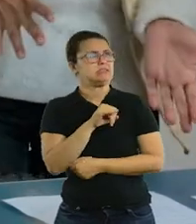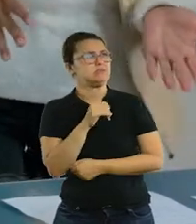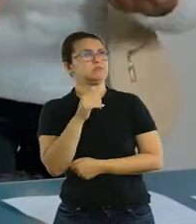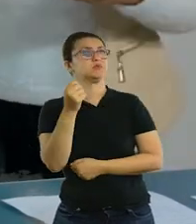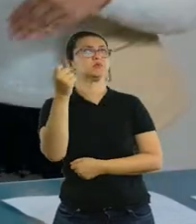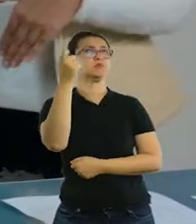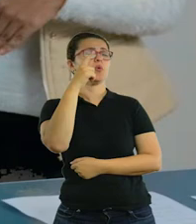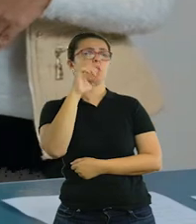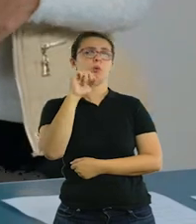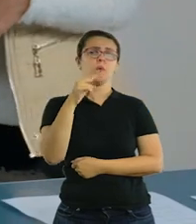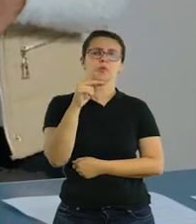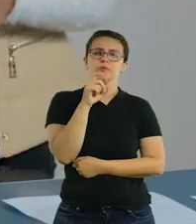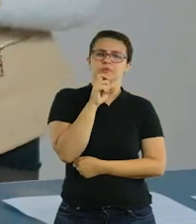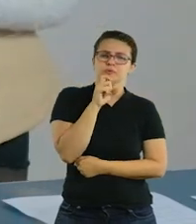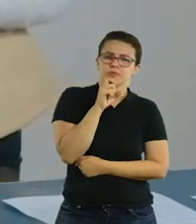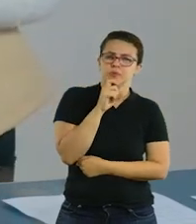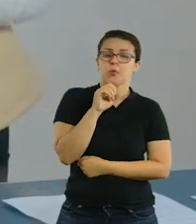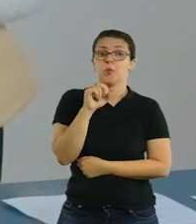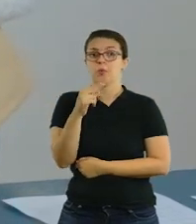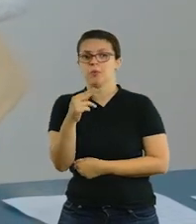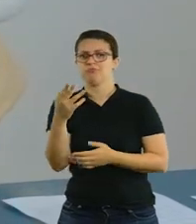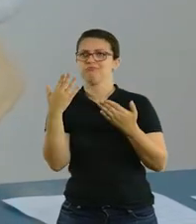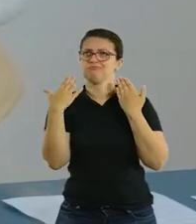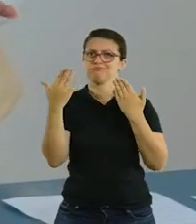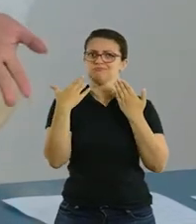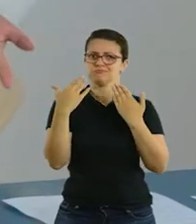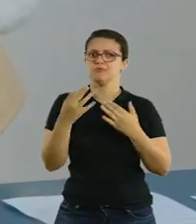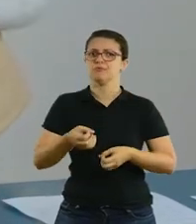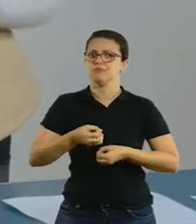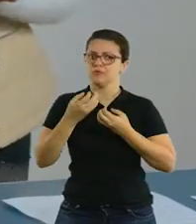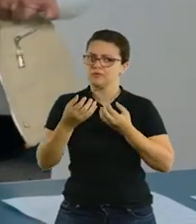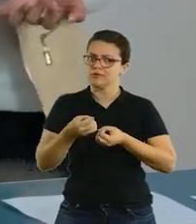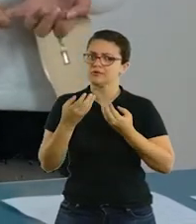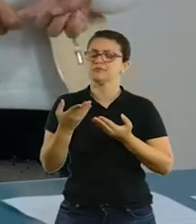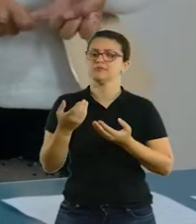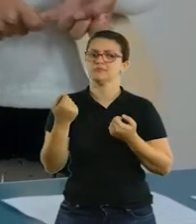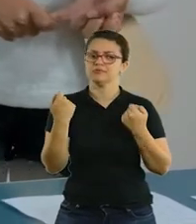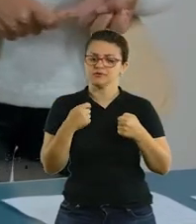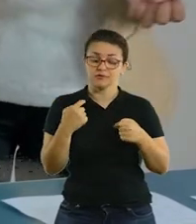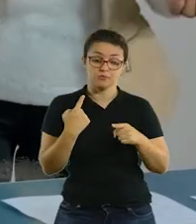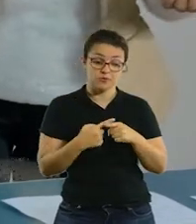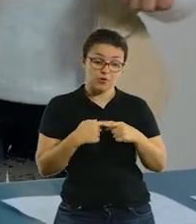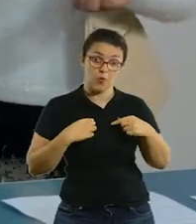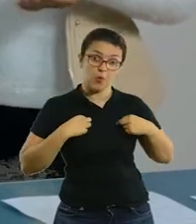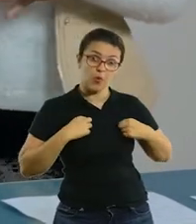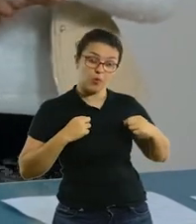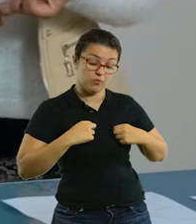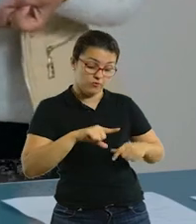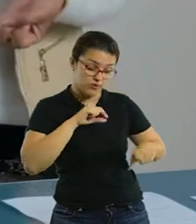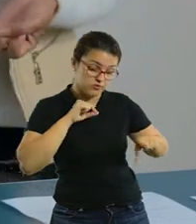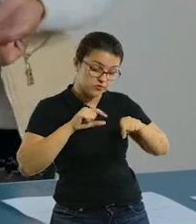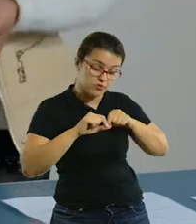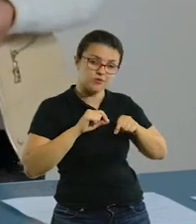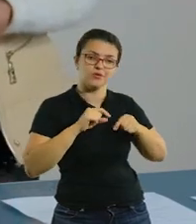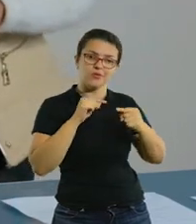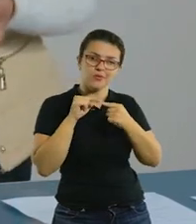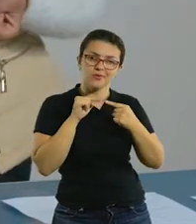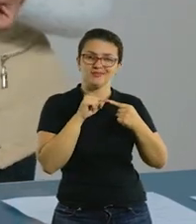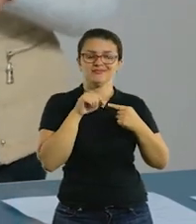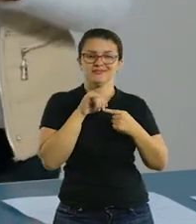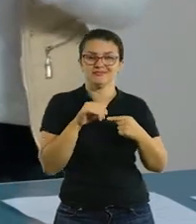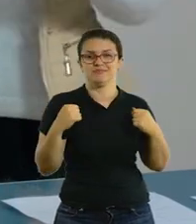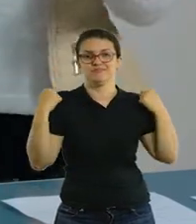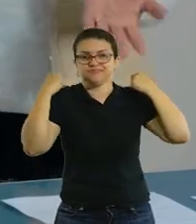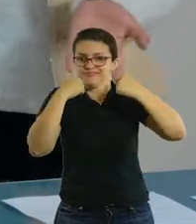frio ou calor, né? Nós precisamos dessa informação para quê? Para escolher a roupa que a gente vai vestir, para saber se a gente precisa levar um